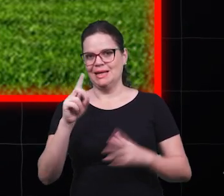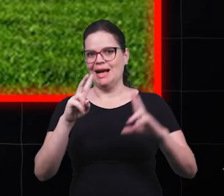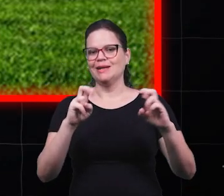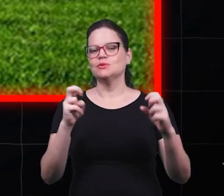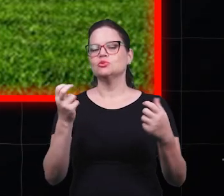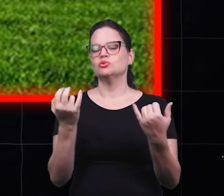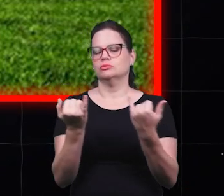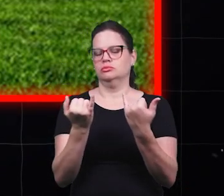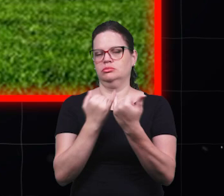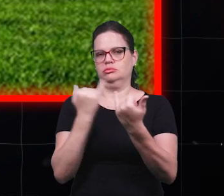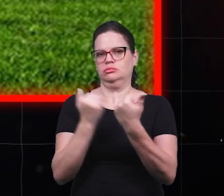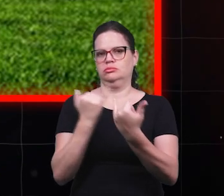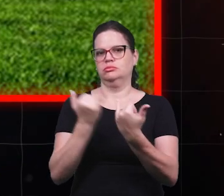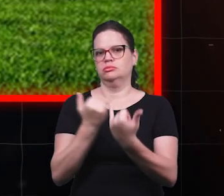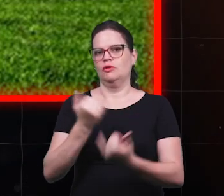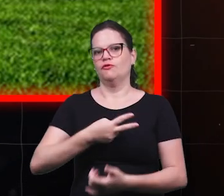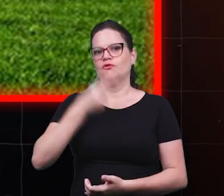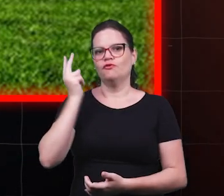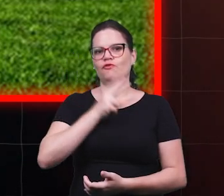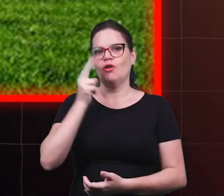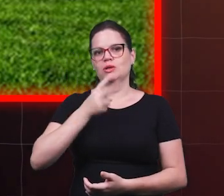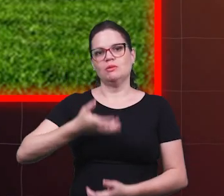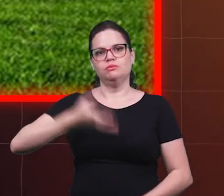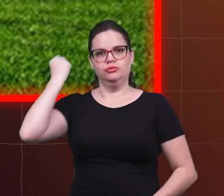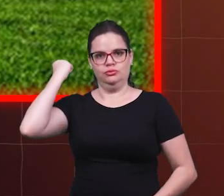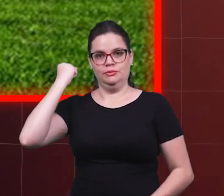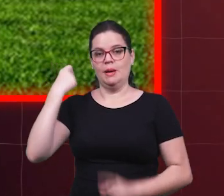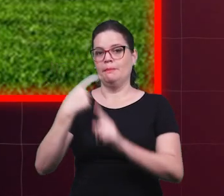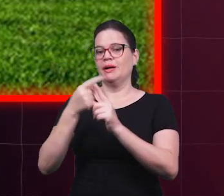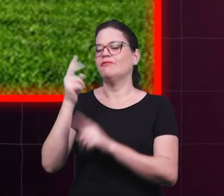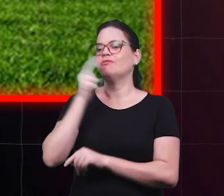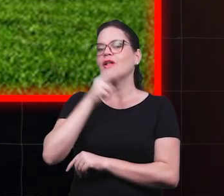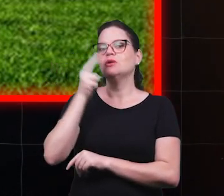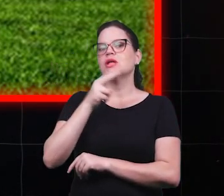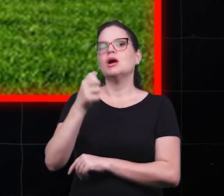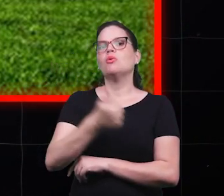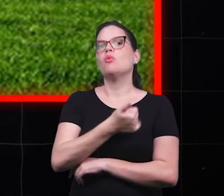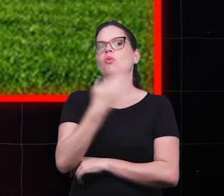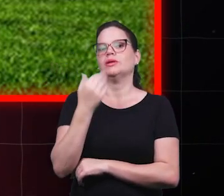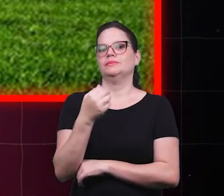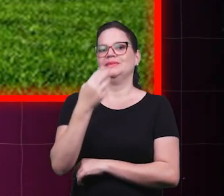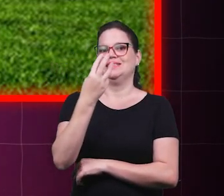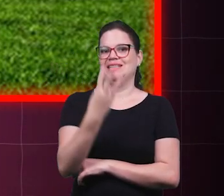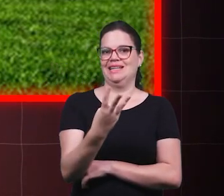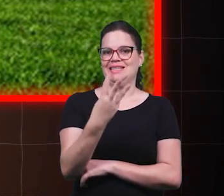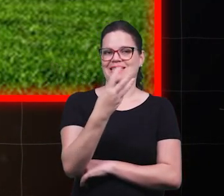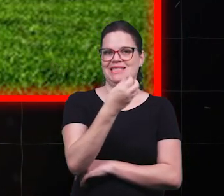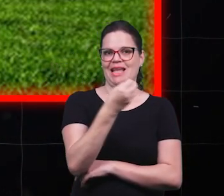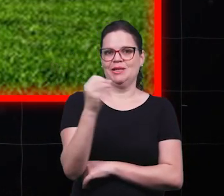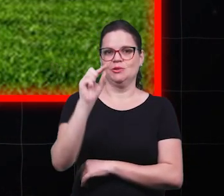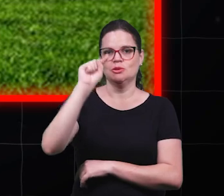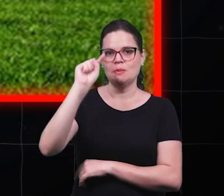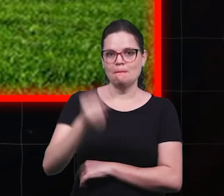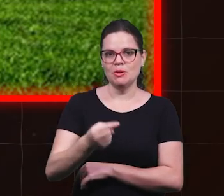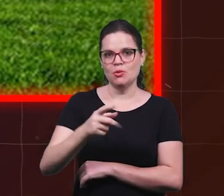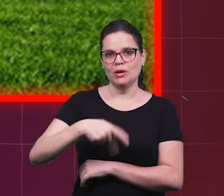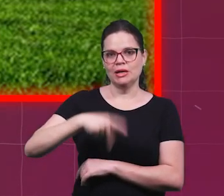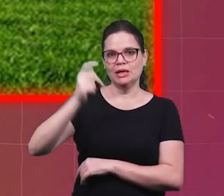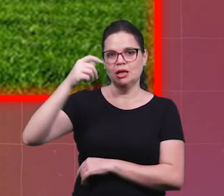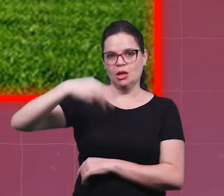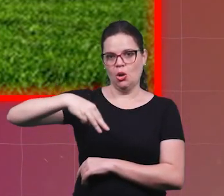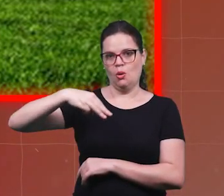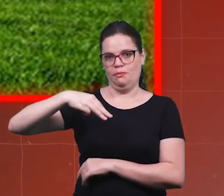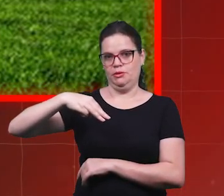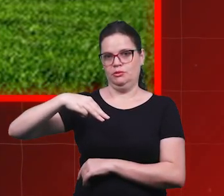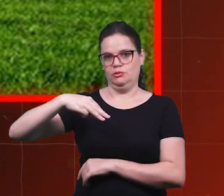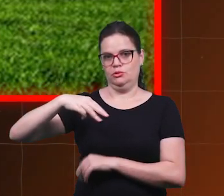E a velocidade da luz é de 300 mil quilômetros por segundo. Se fizermos ali as contas de